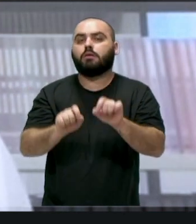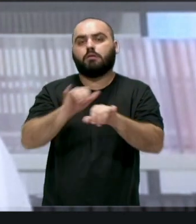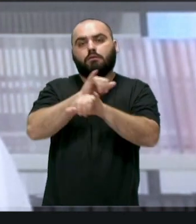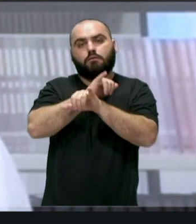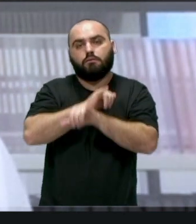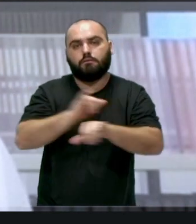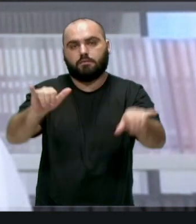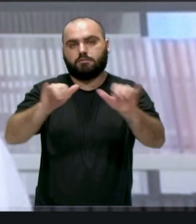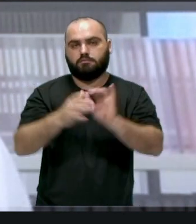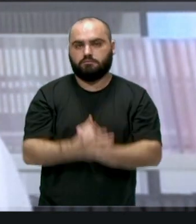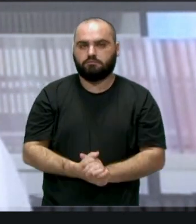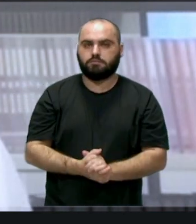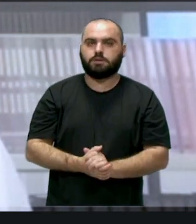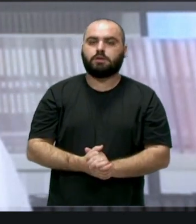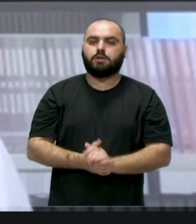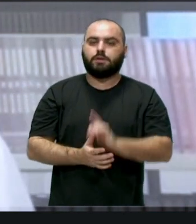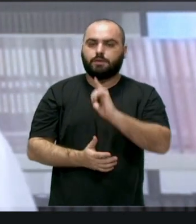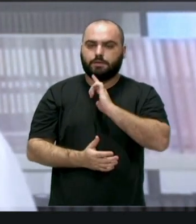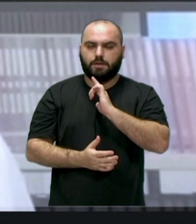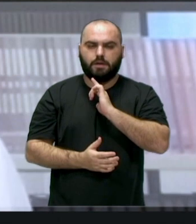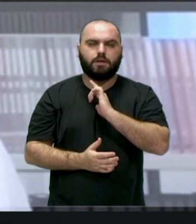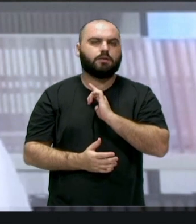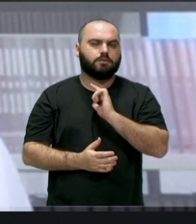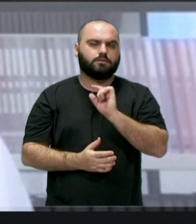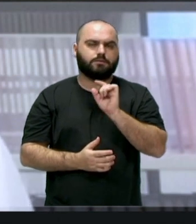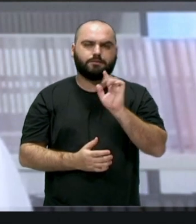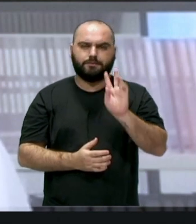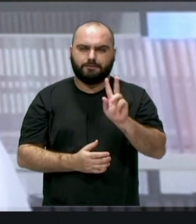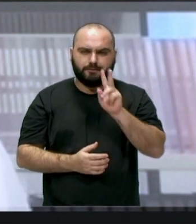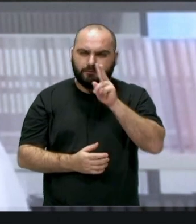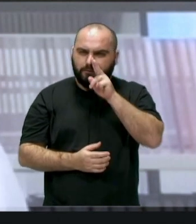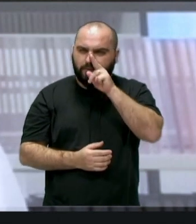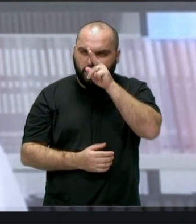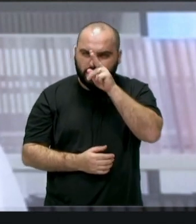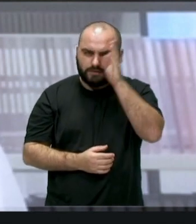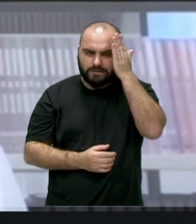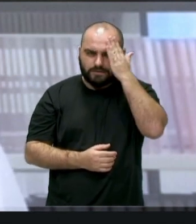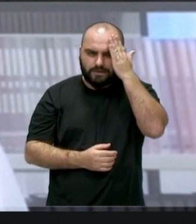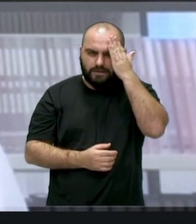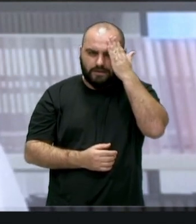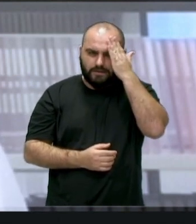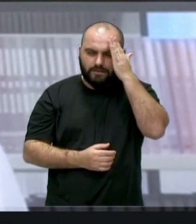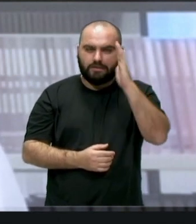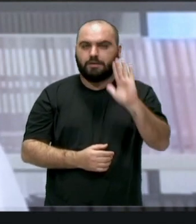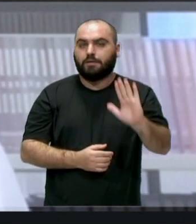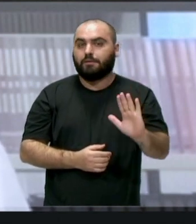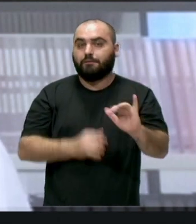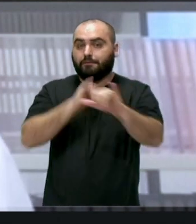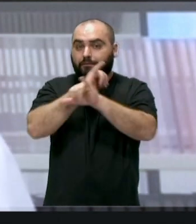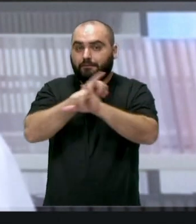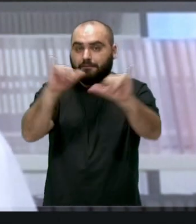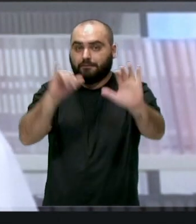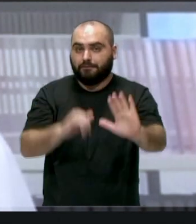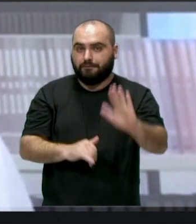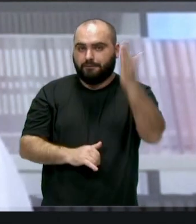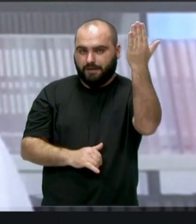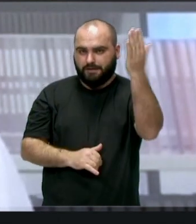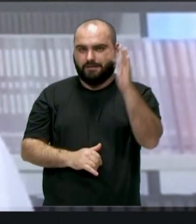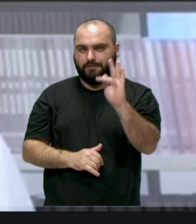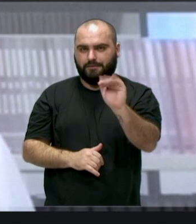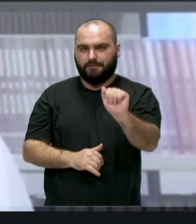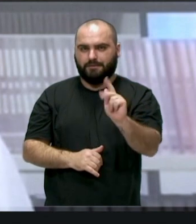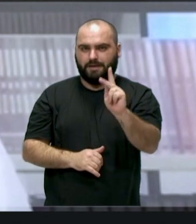temos uma campanha de combate muito forte à disseminação das fake news, né?